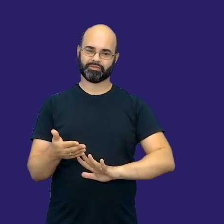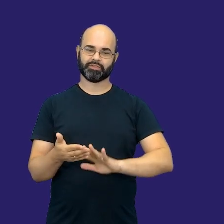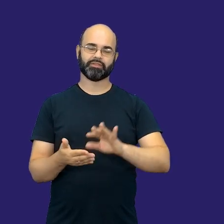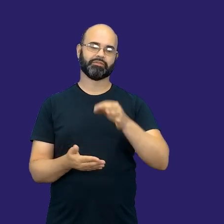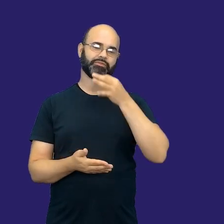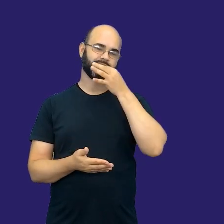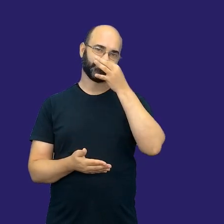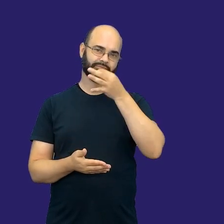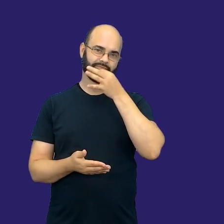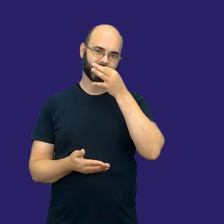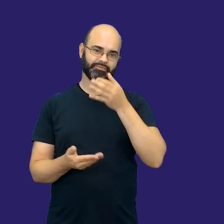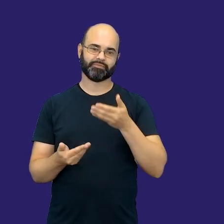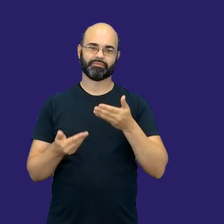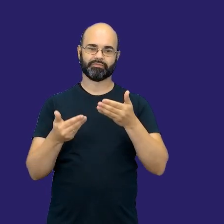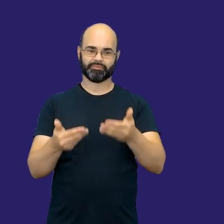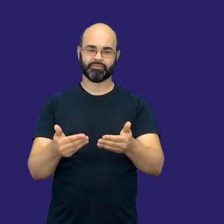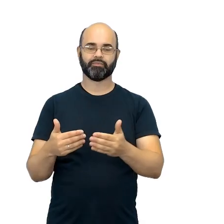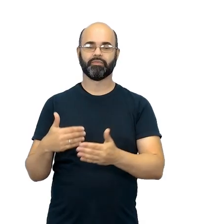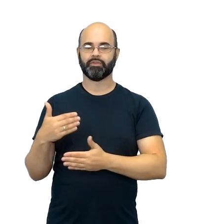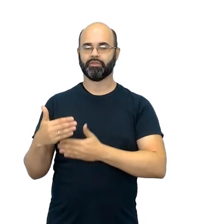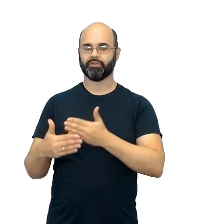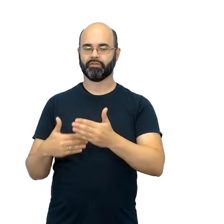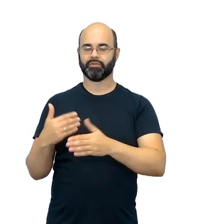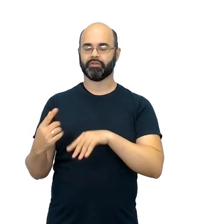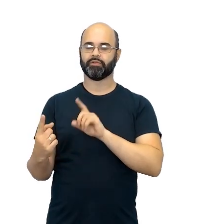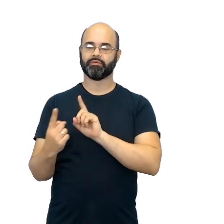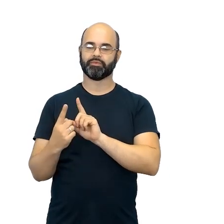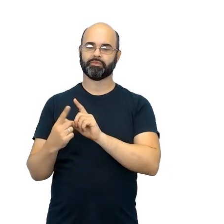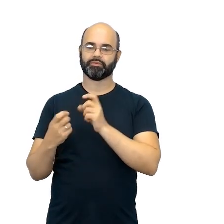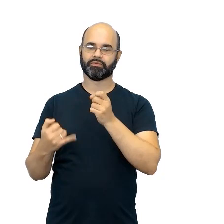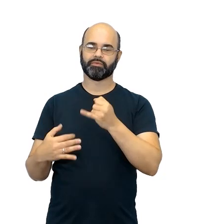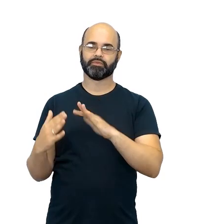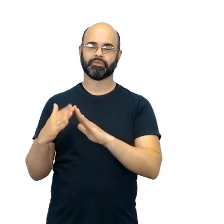no desdobramento da TPC nas escolas.